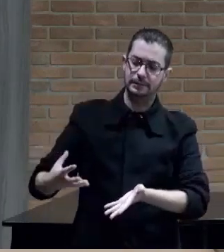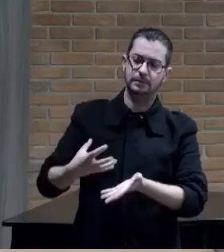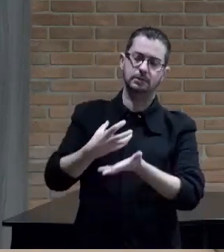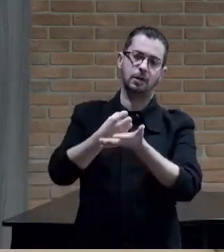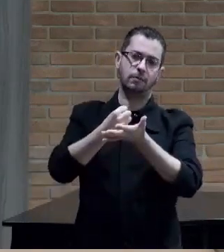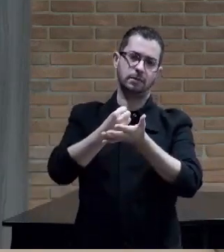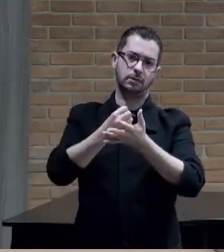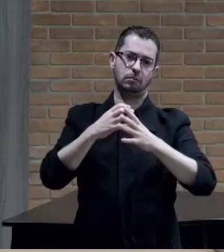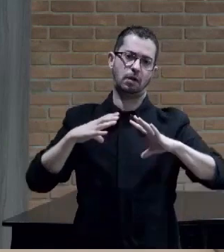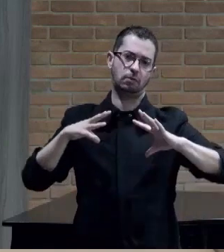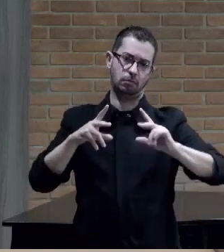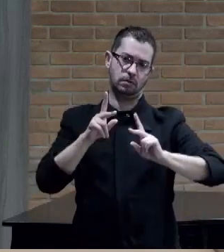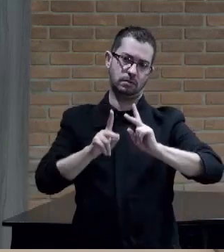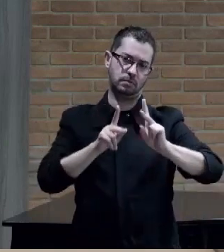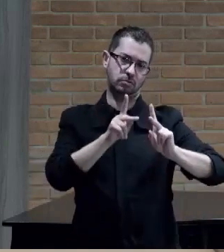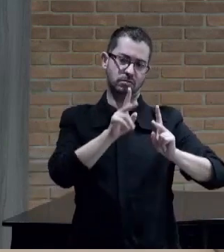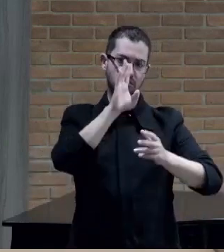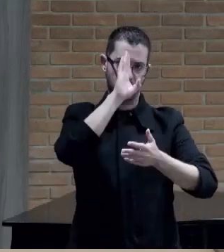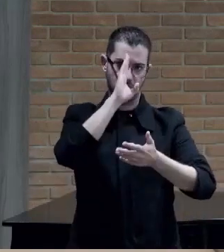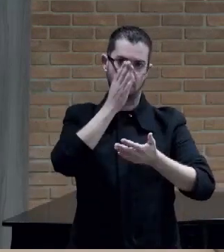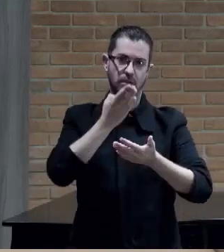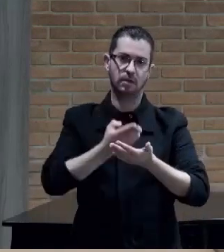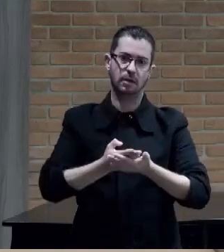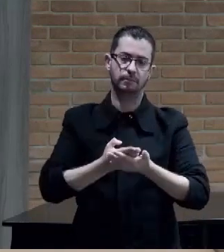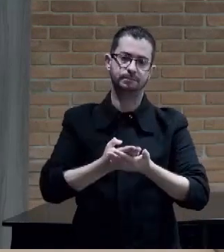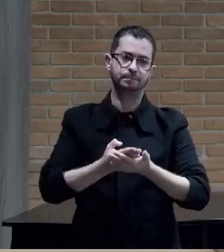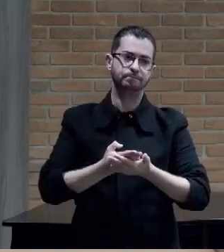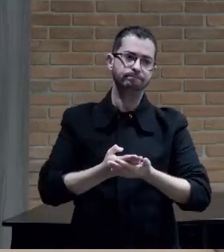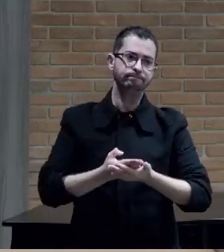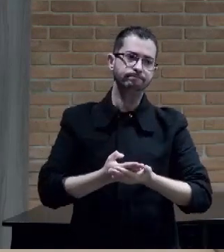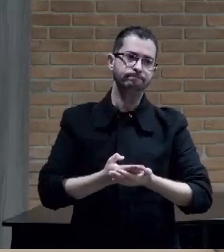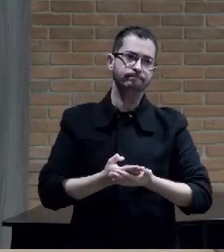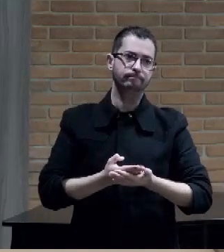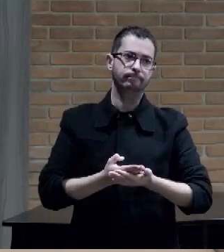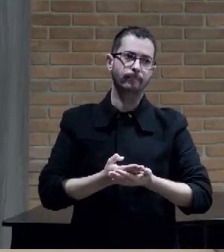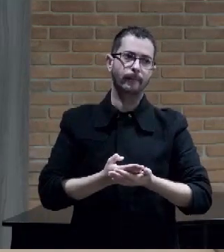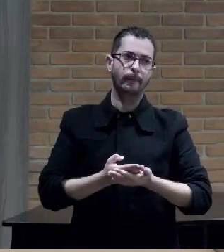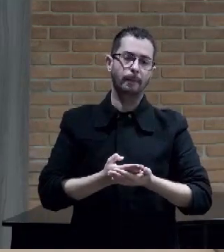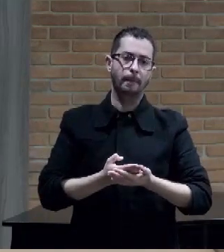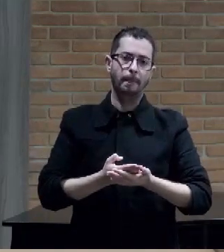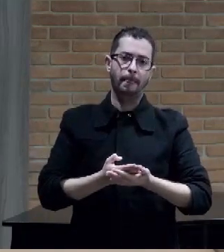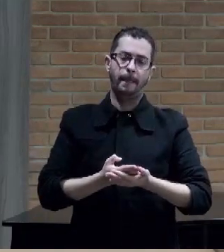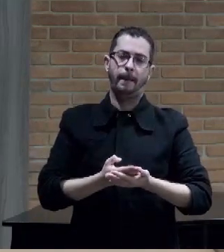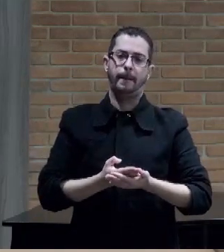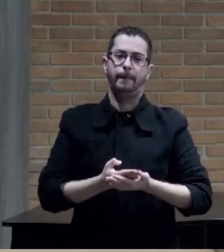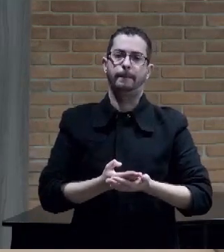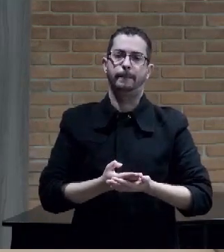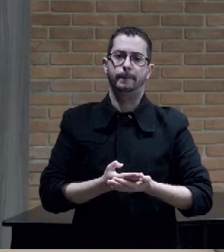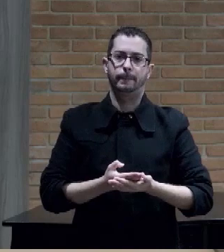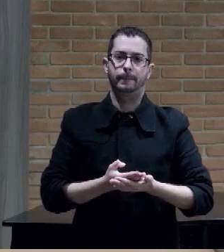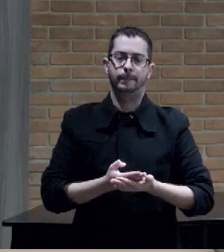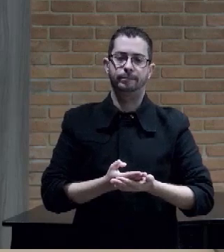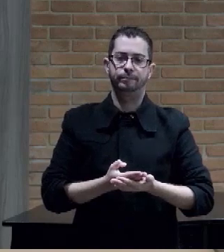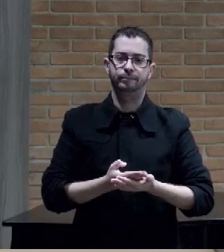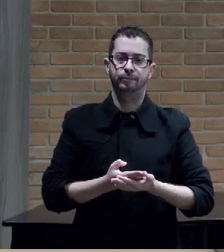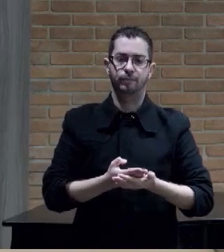Aquele que crê, né? Como diz lá o texto.